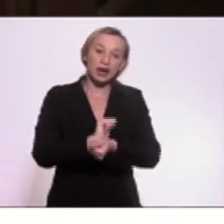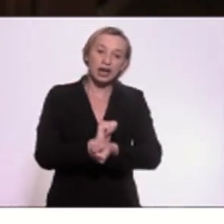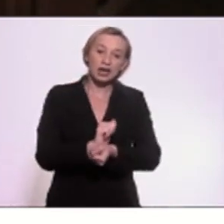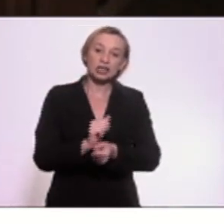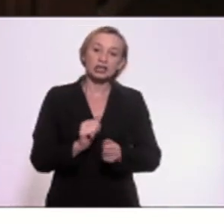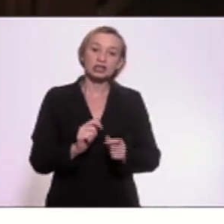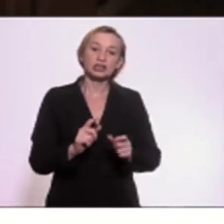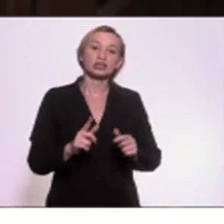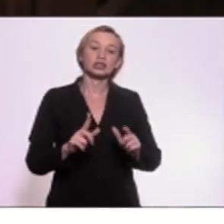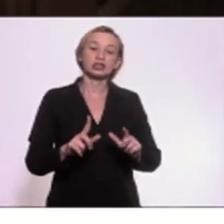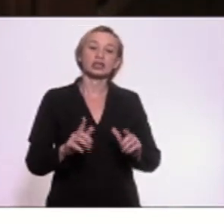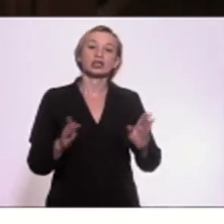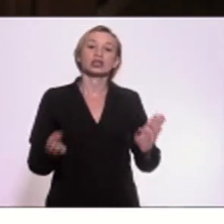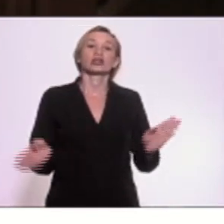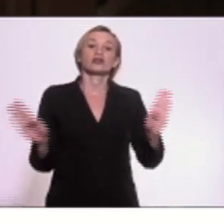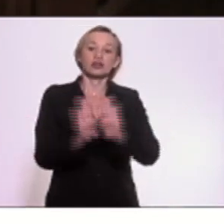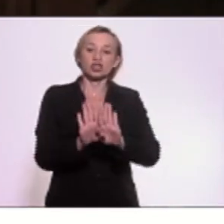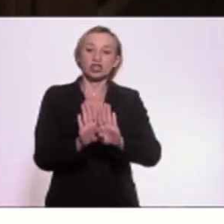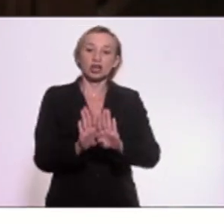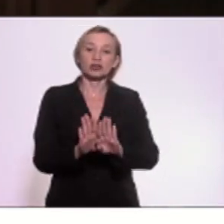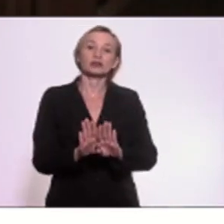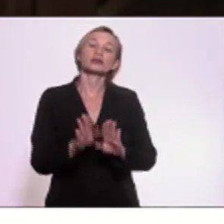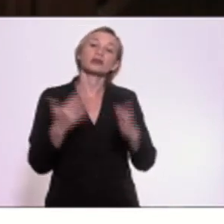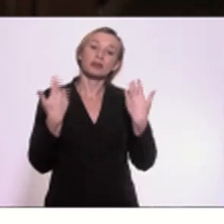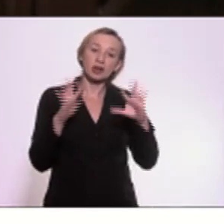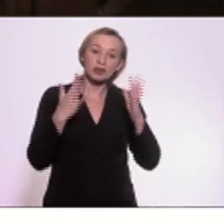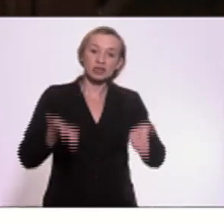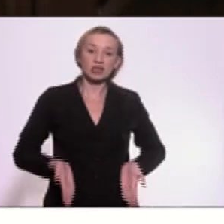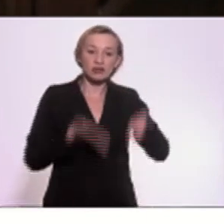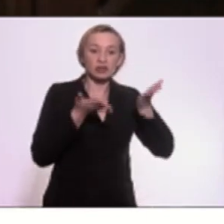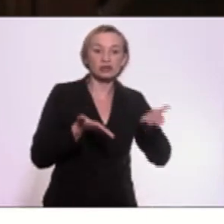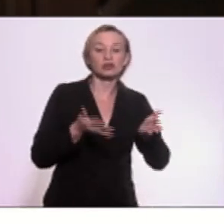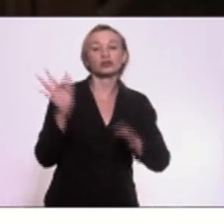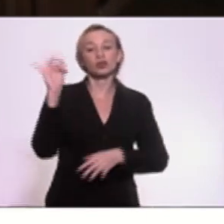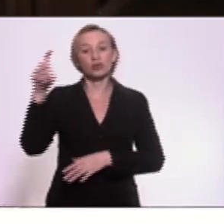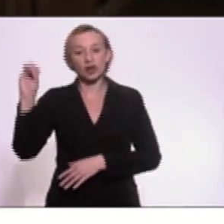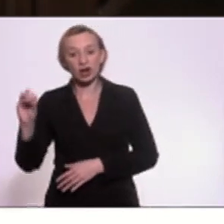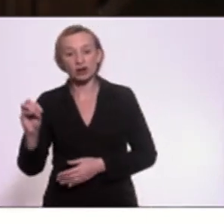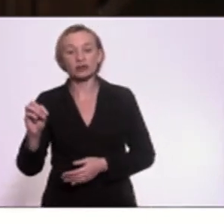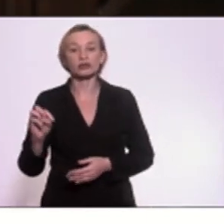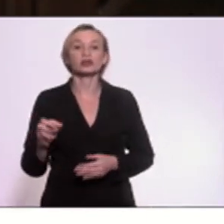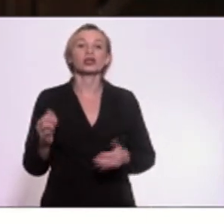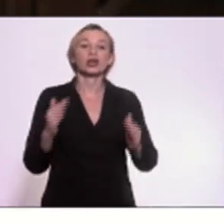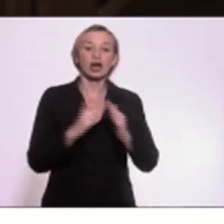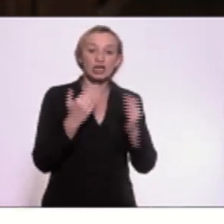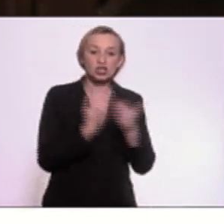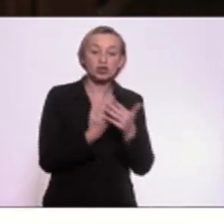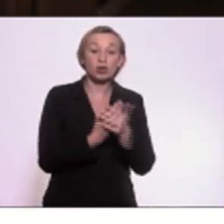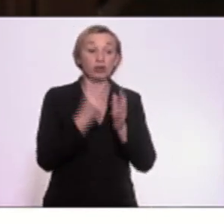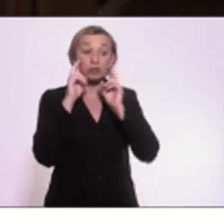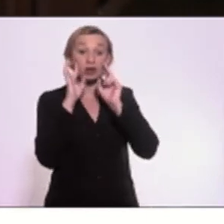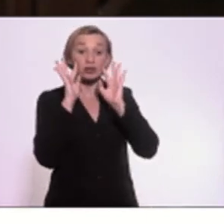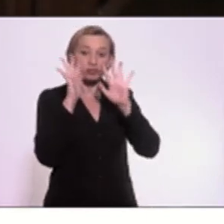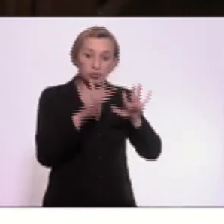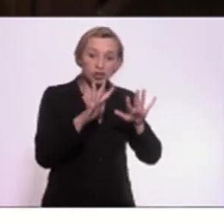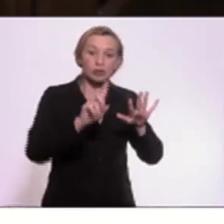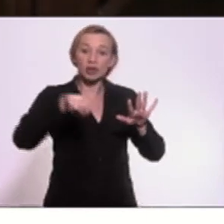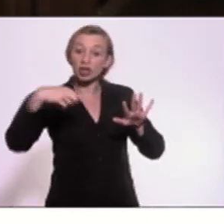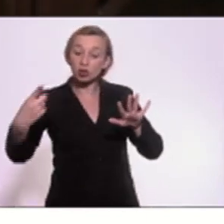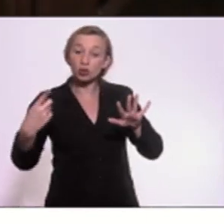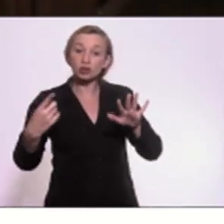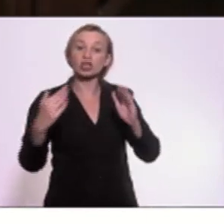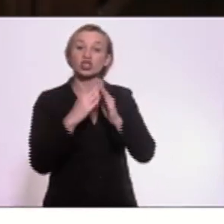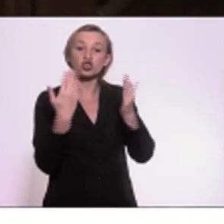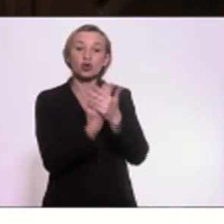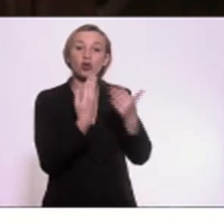sediar um arquivo. Portanto, saúdo a iniciativa do Flávio, saúdo a comunidade escolar da Menezes Vieira, mas fiquemos atentos para que outra escola